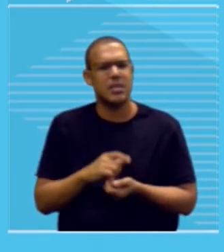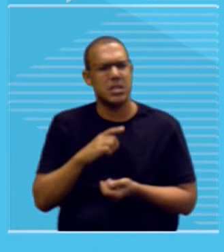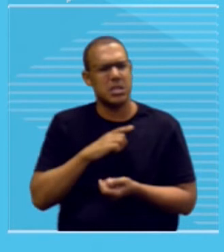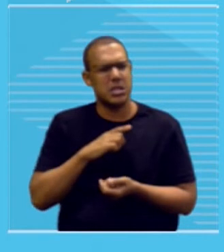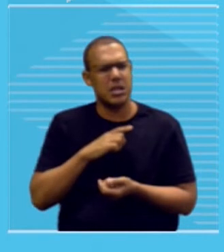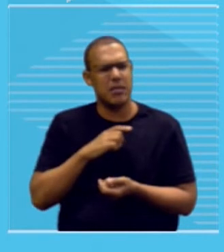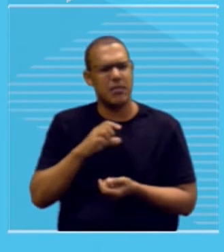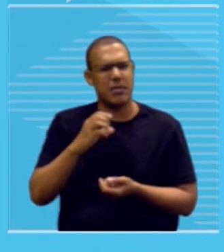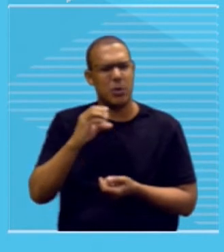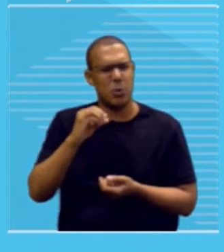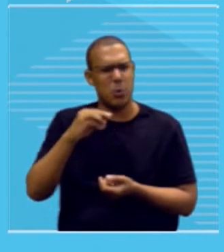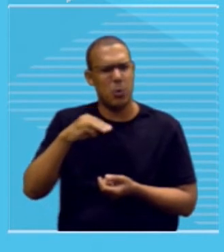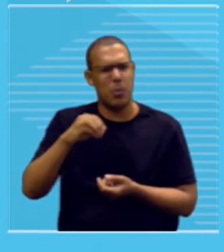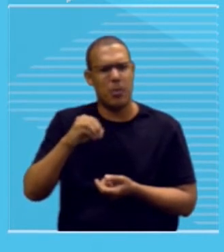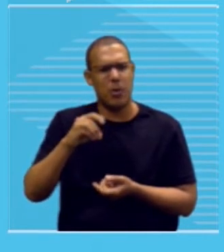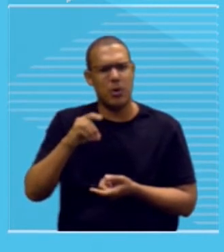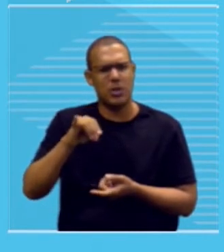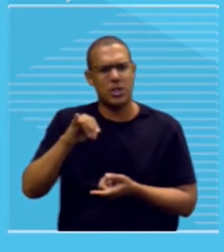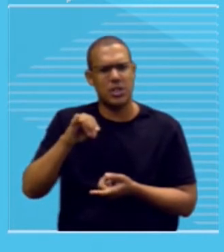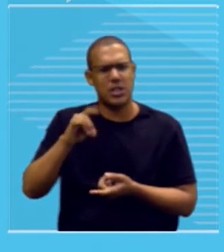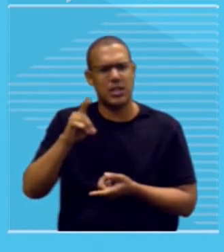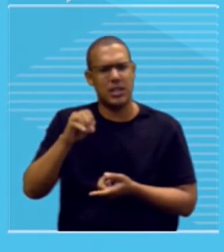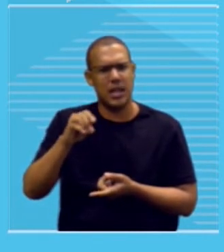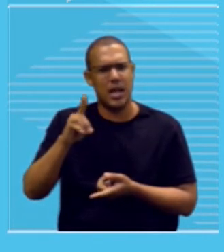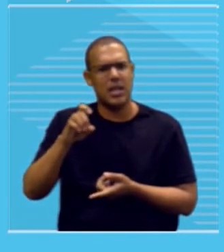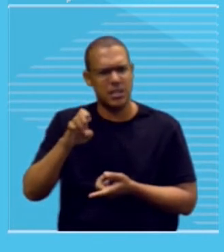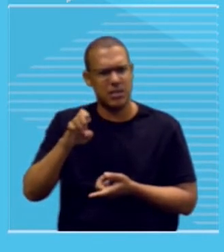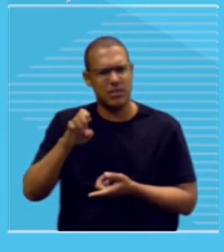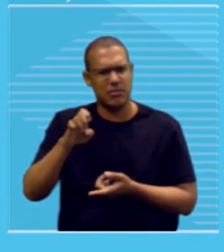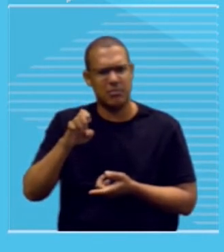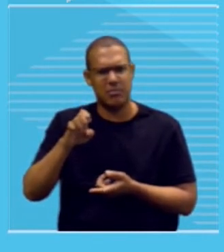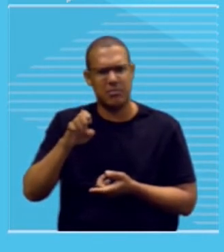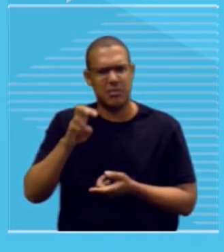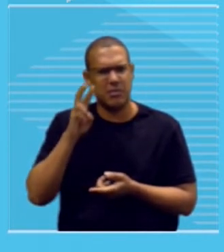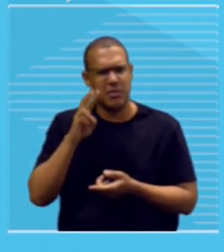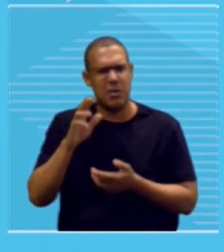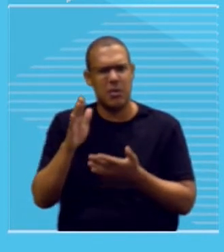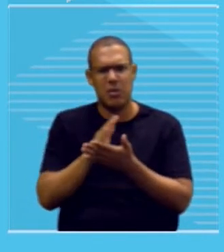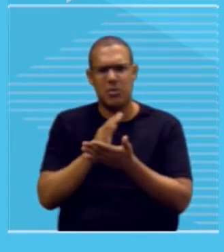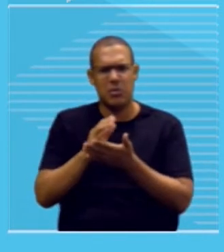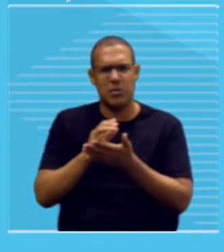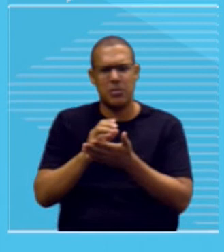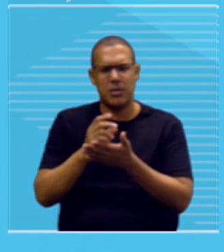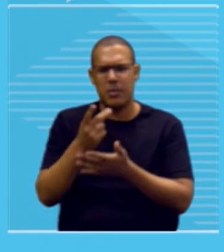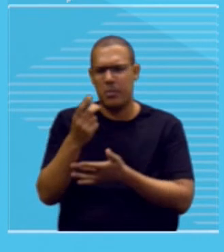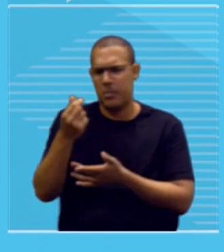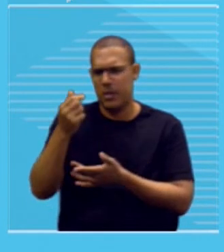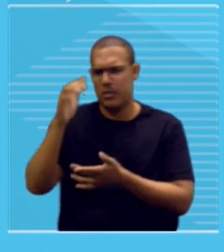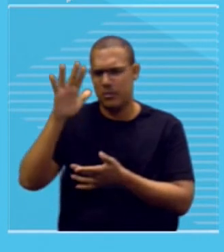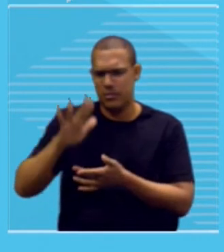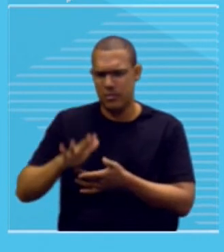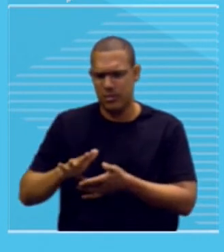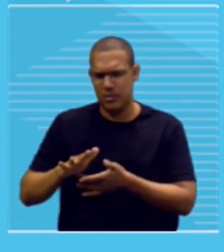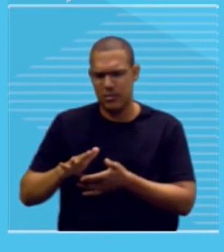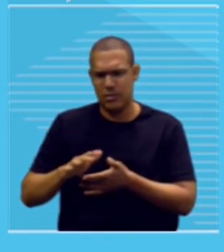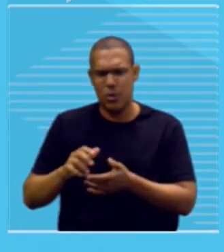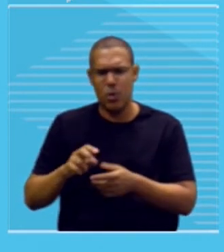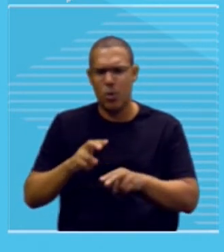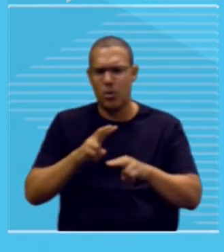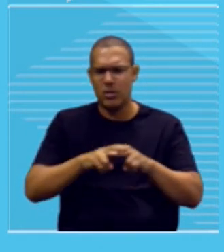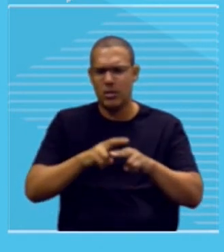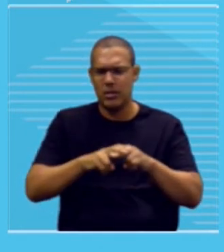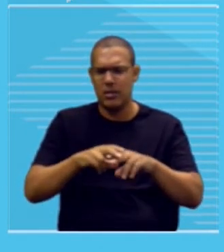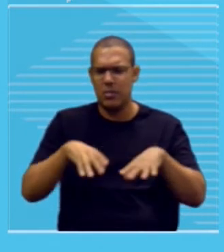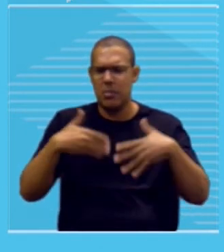trouxe falou alguma coisa sobre preços mais baratos ou sobre acentos mais